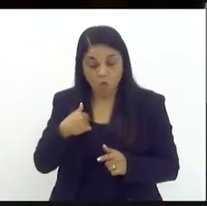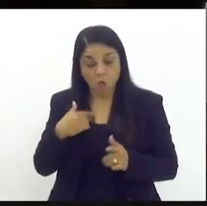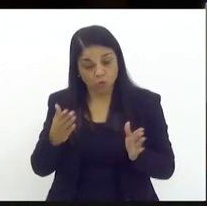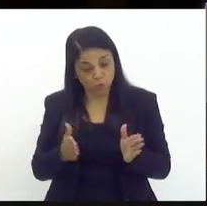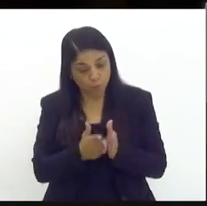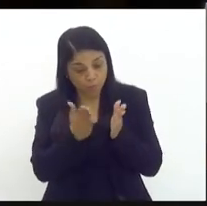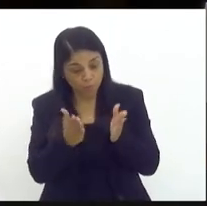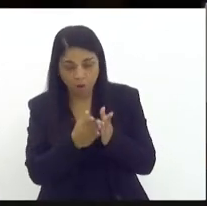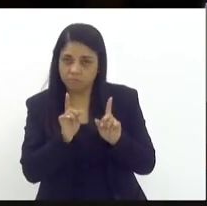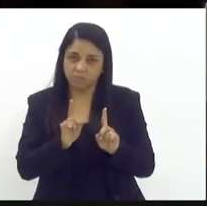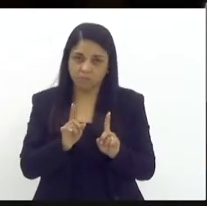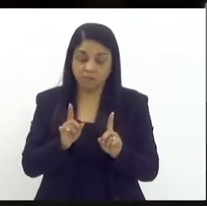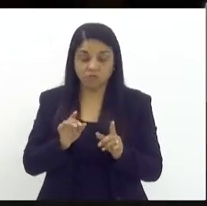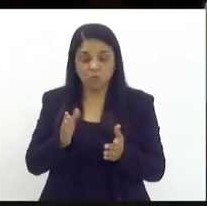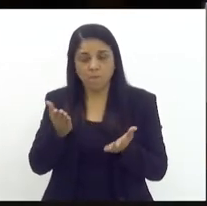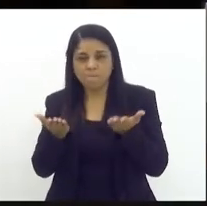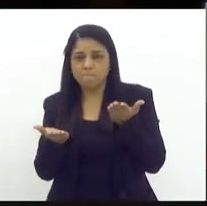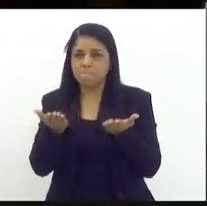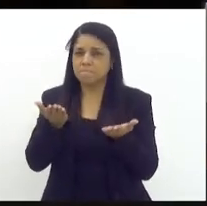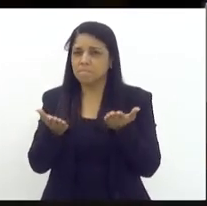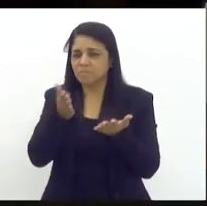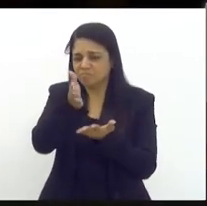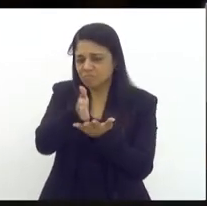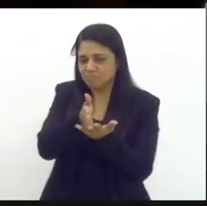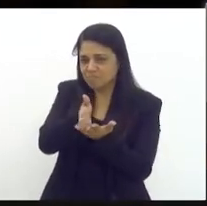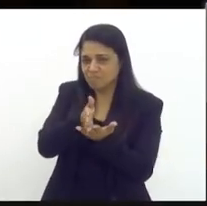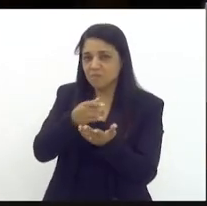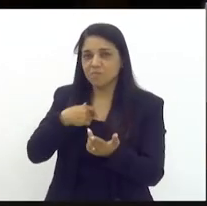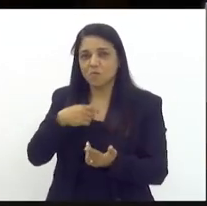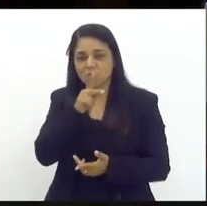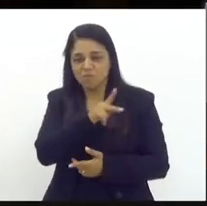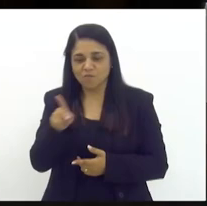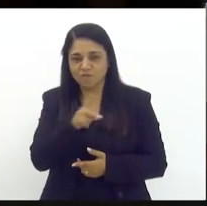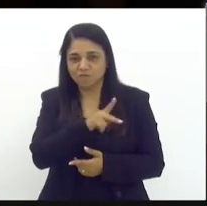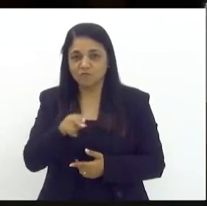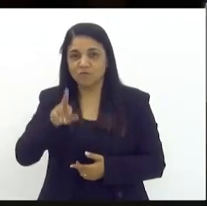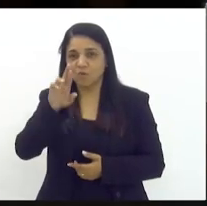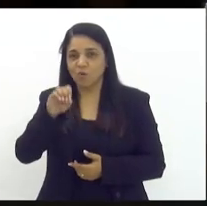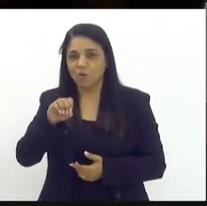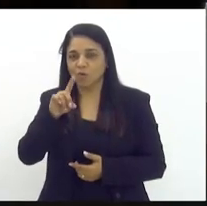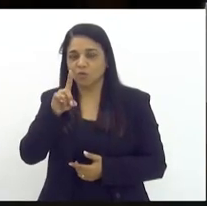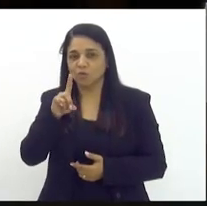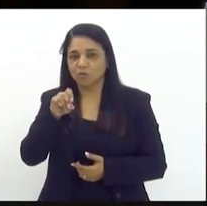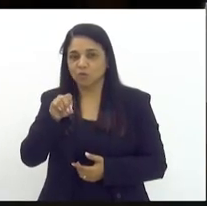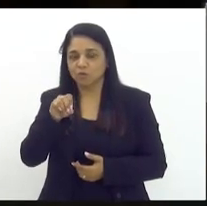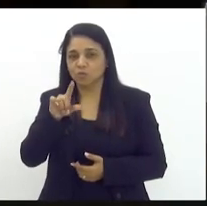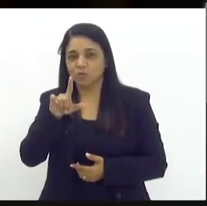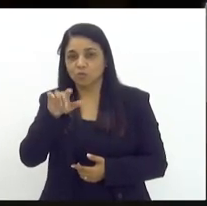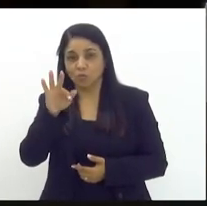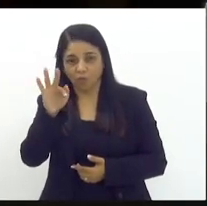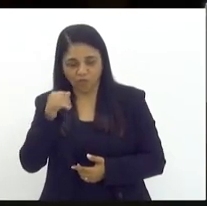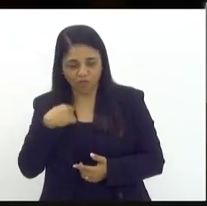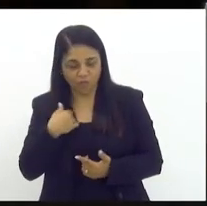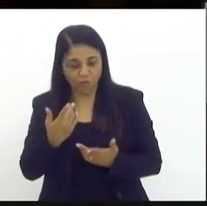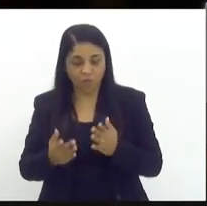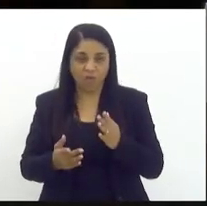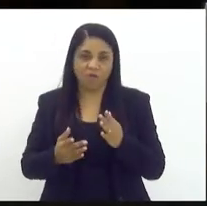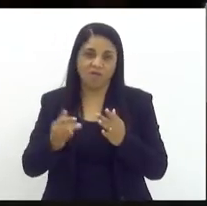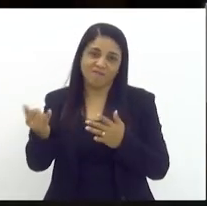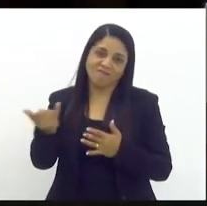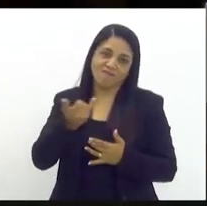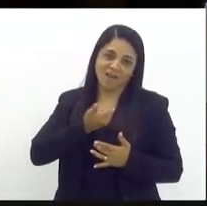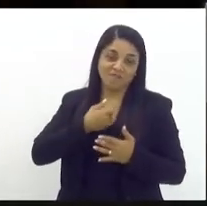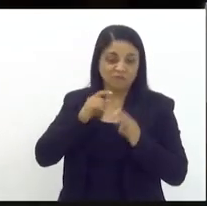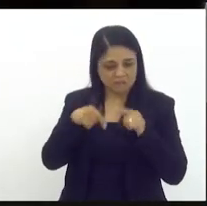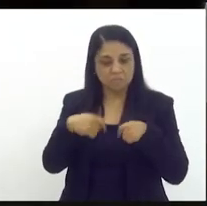sou relativamente aí como diz o meu Professor Rodolfo Hoffman que merece ser tributar mas para que que eu vou inventar outro tributo se o IPTU é